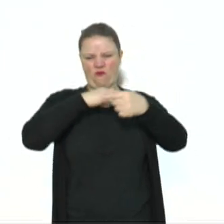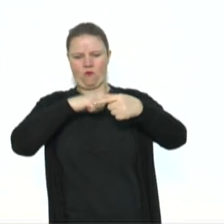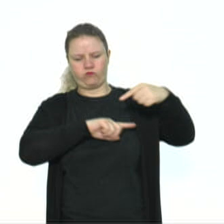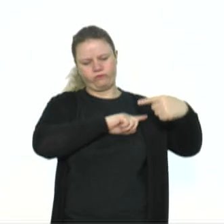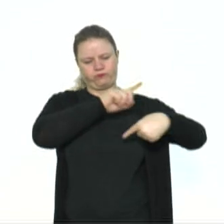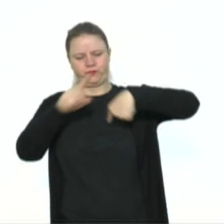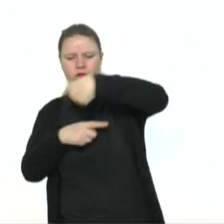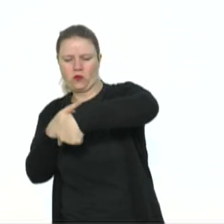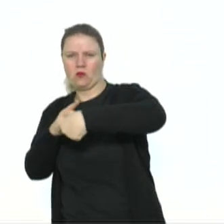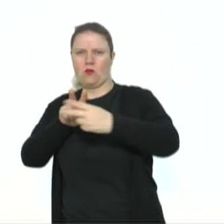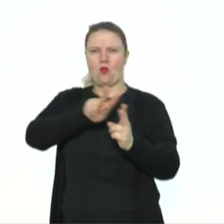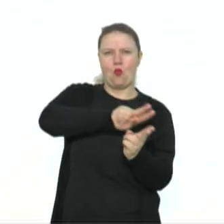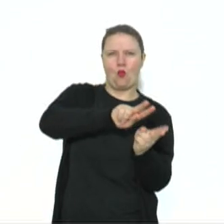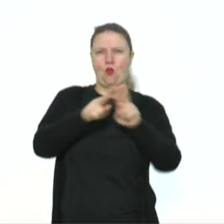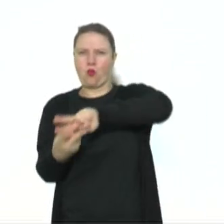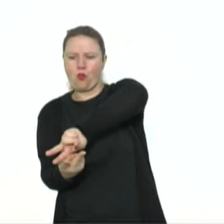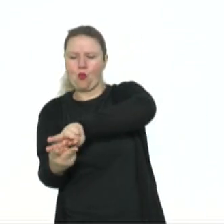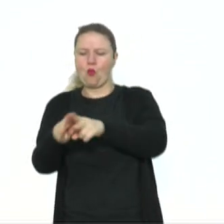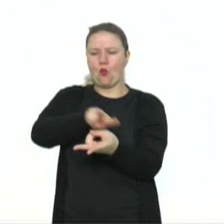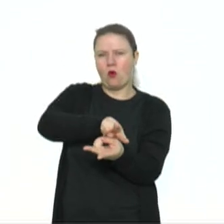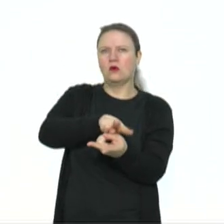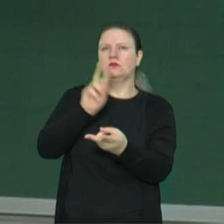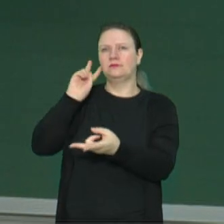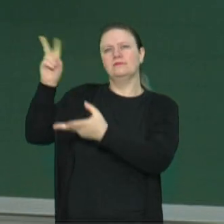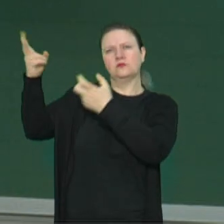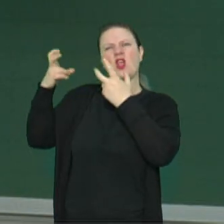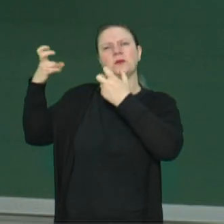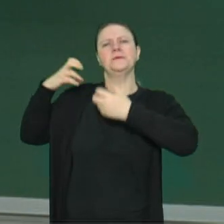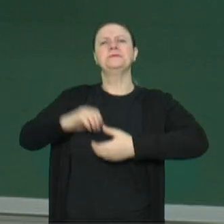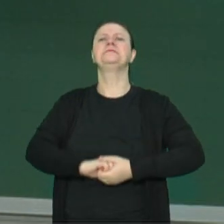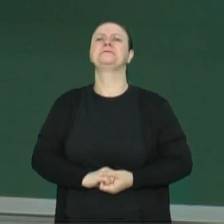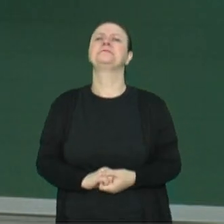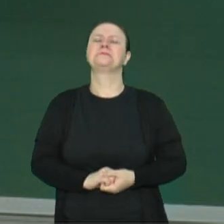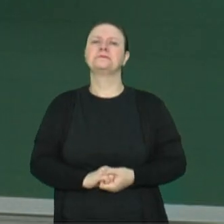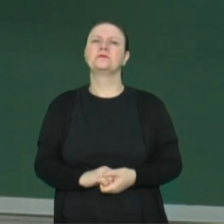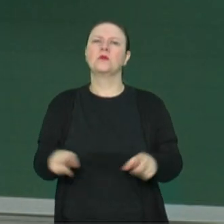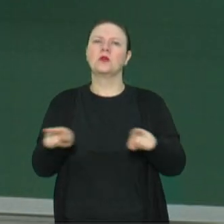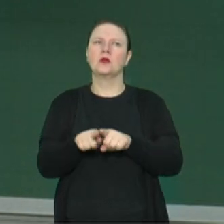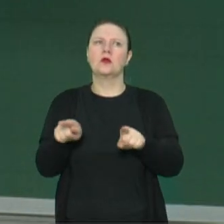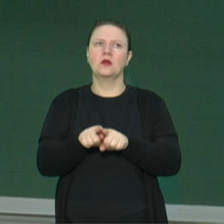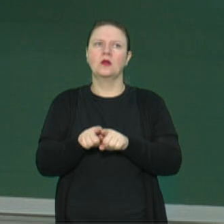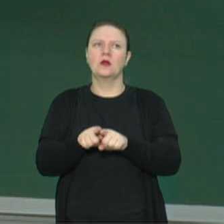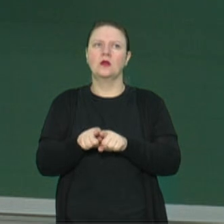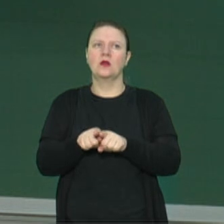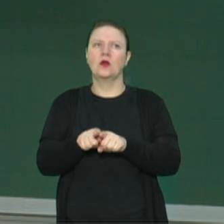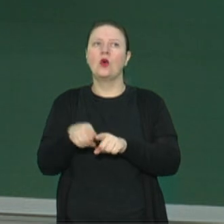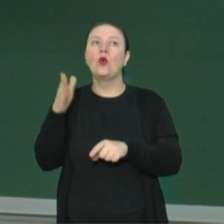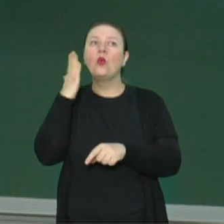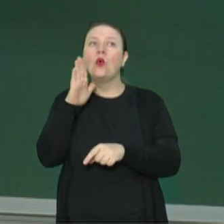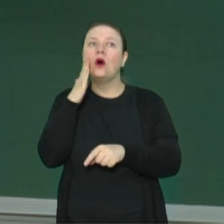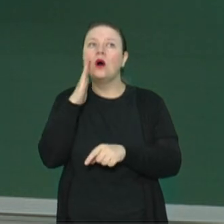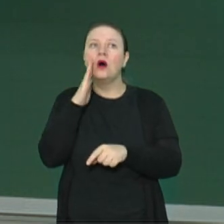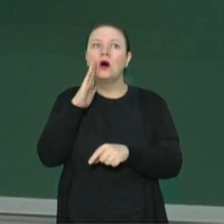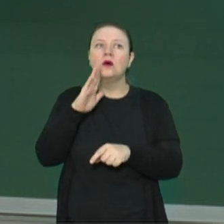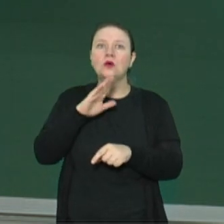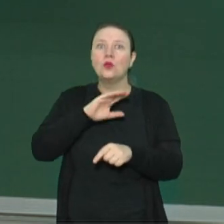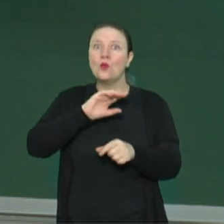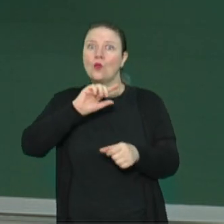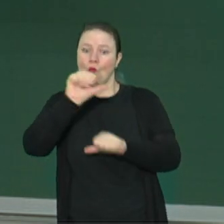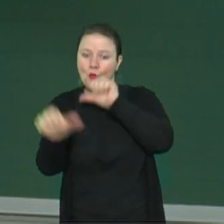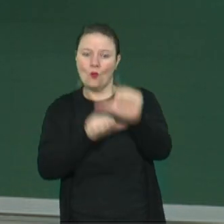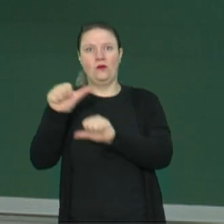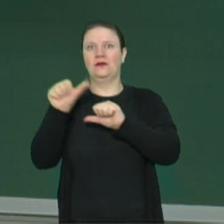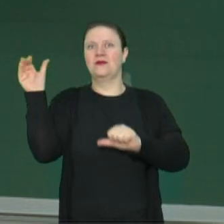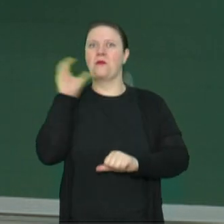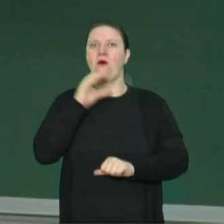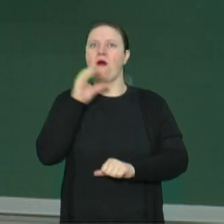as posições, né? Então o atleta de branco está aqui, está por baixo, ele consegue inverter a posição e joga o atleta em azul para baixo, né? Então esse é o movimento